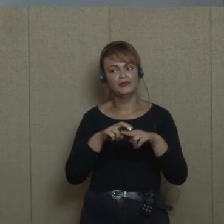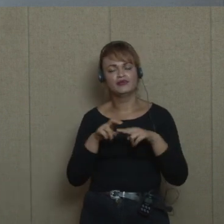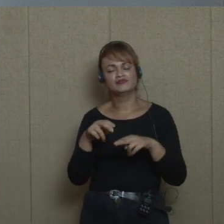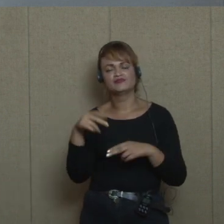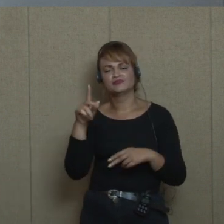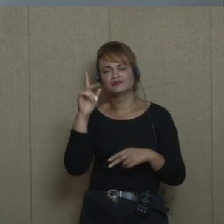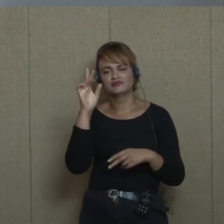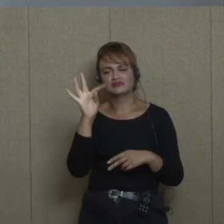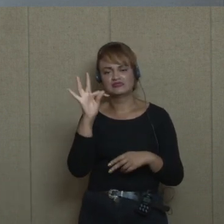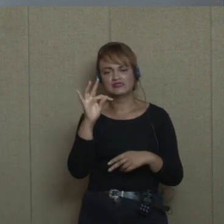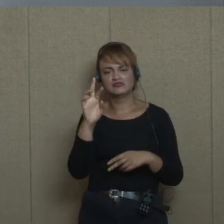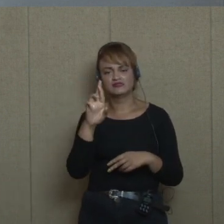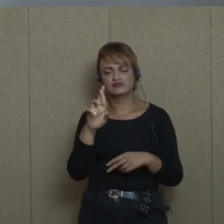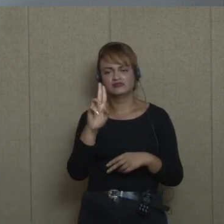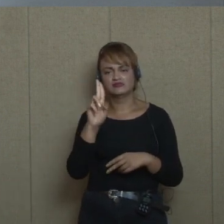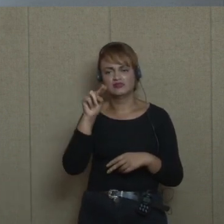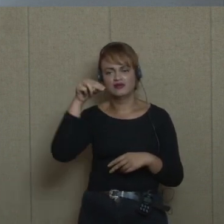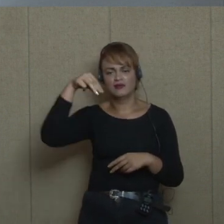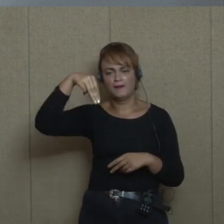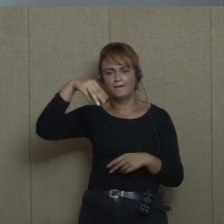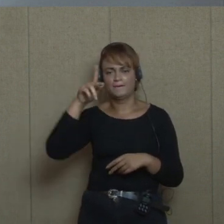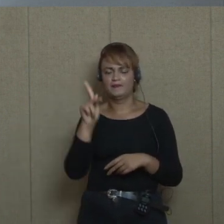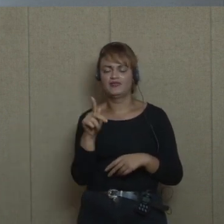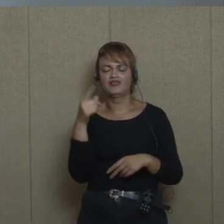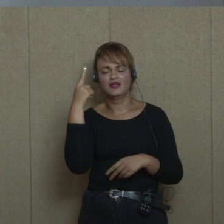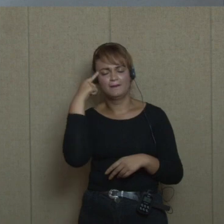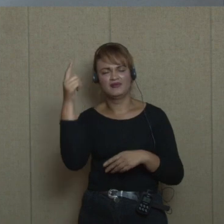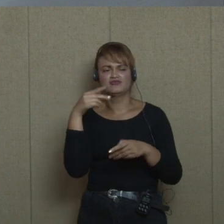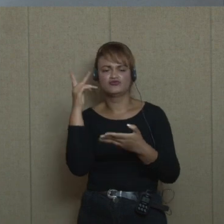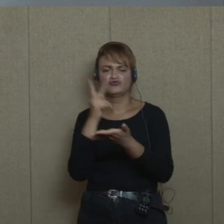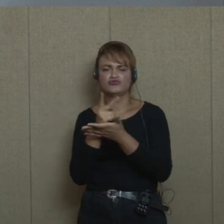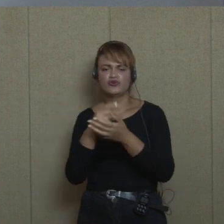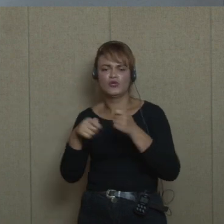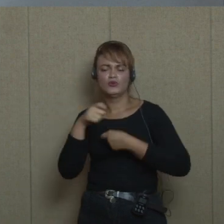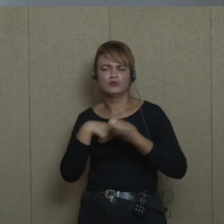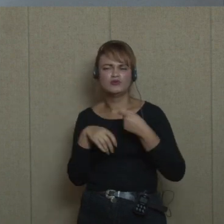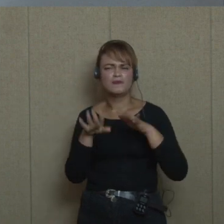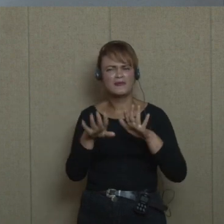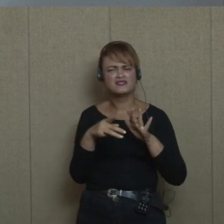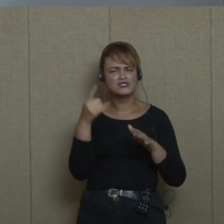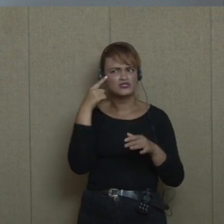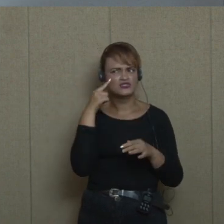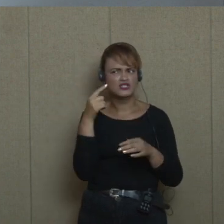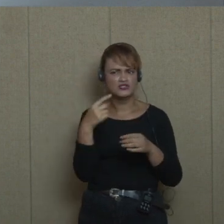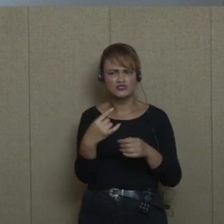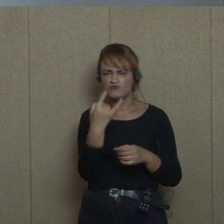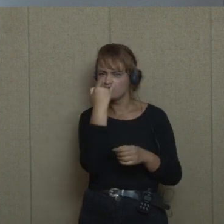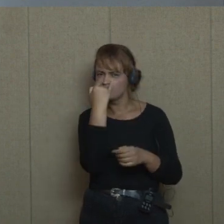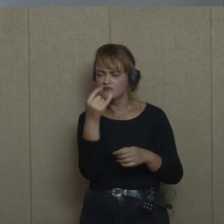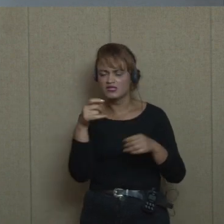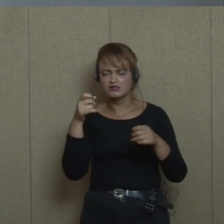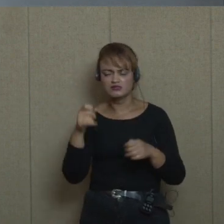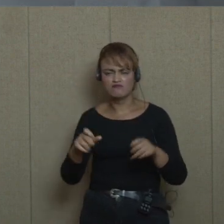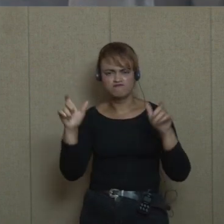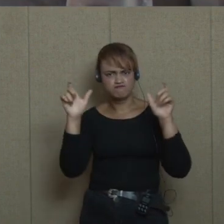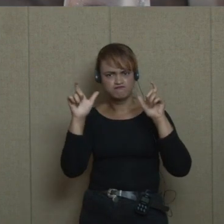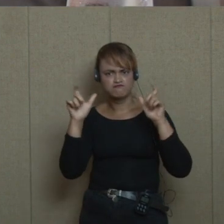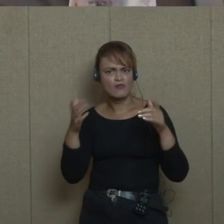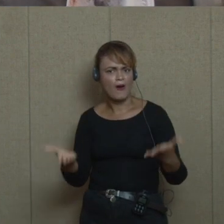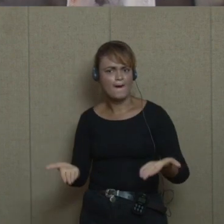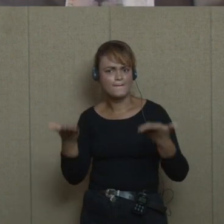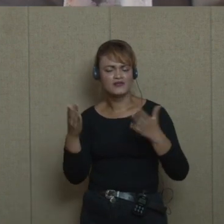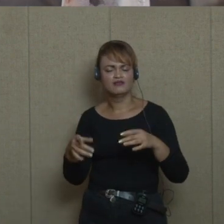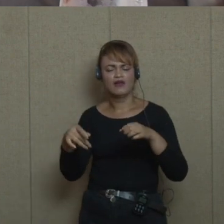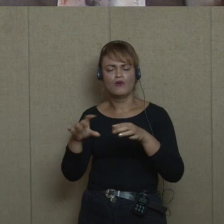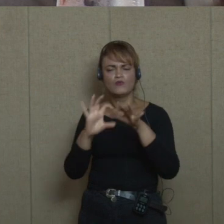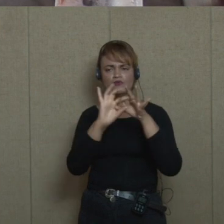ver como um concorrente econômico. Mas se formos mais ambiciosos e quisermos fazer da União